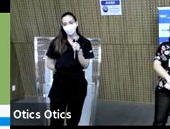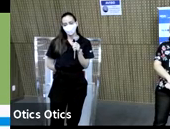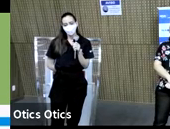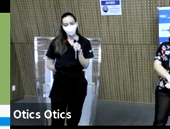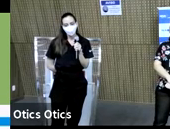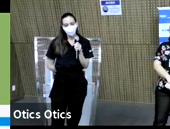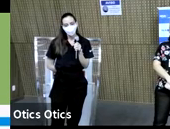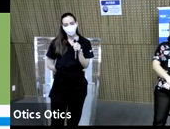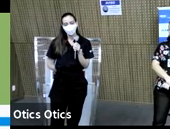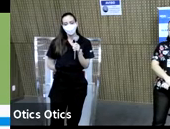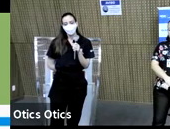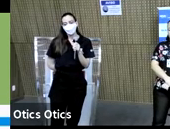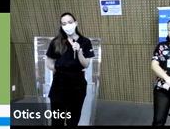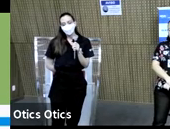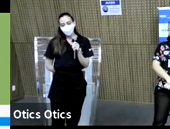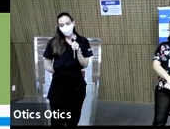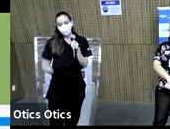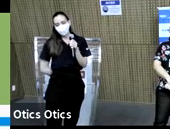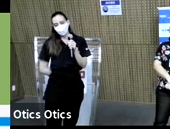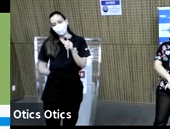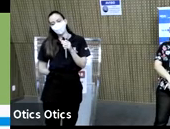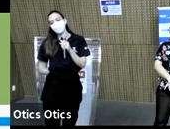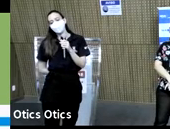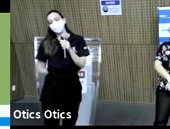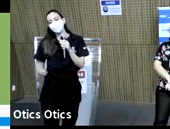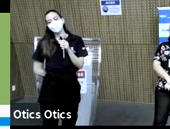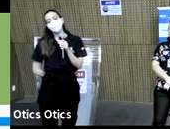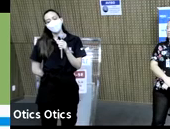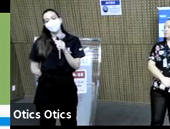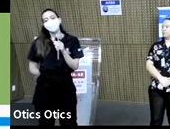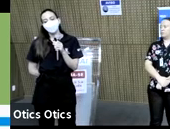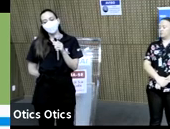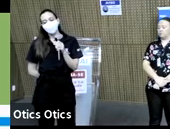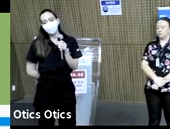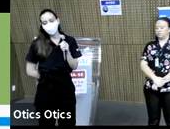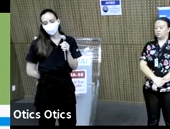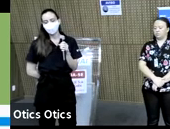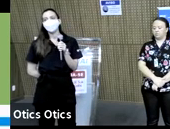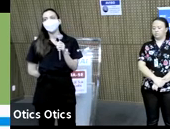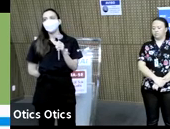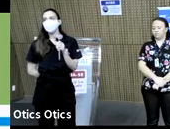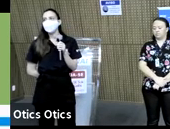mas nós já estamos retomando. Consulta de puerpério, por mais que seja ali 49%,